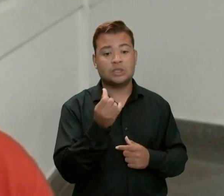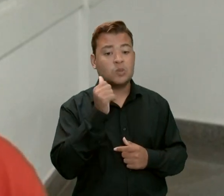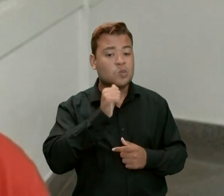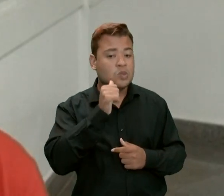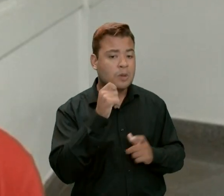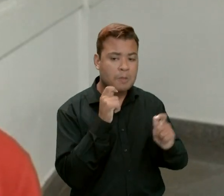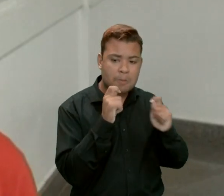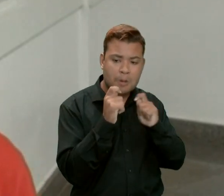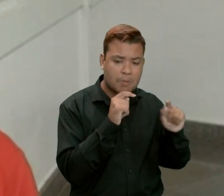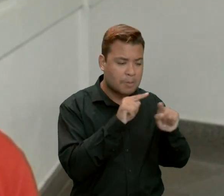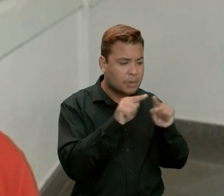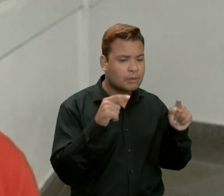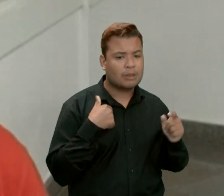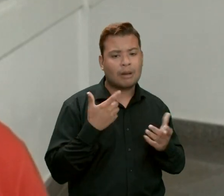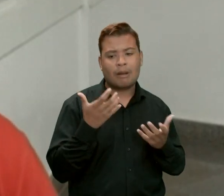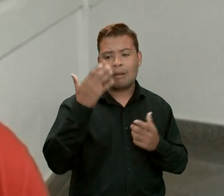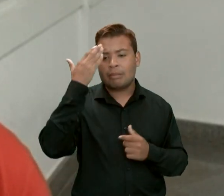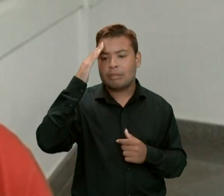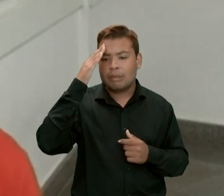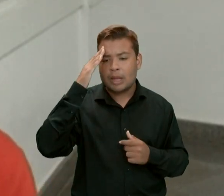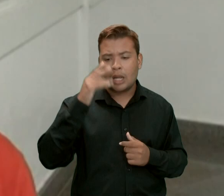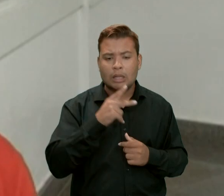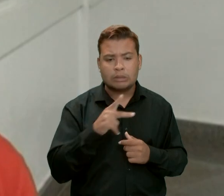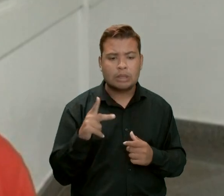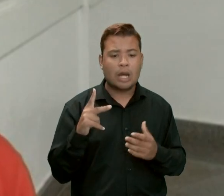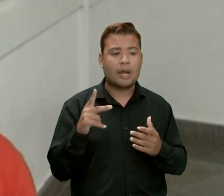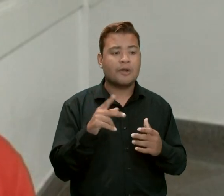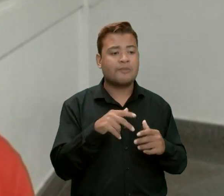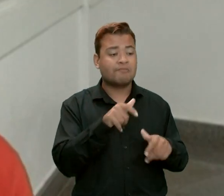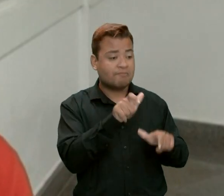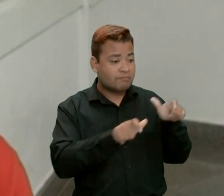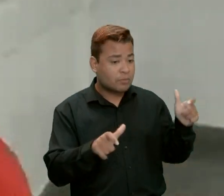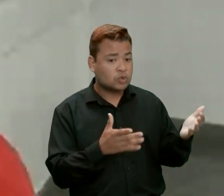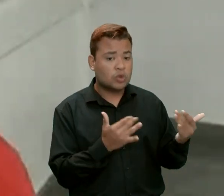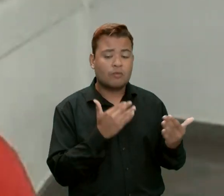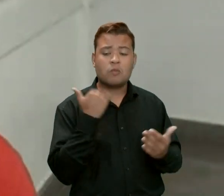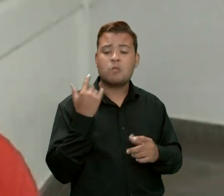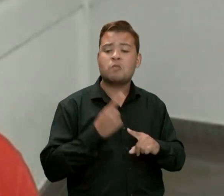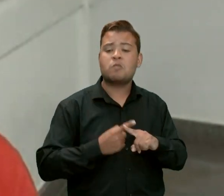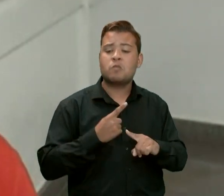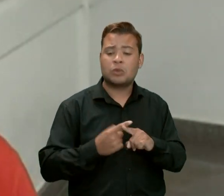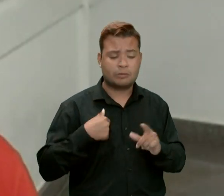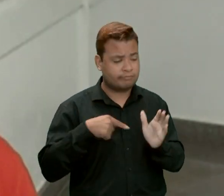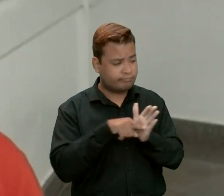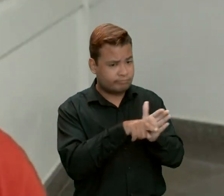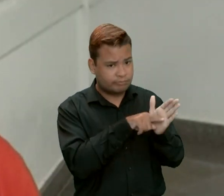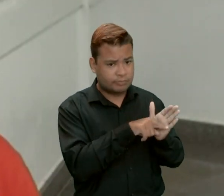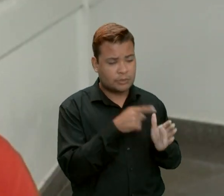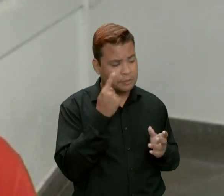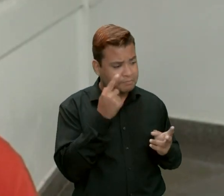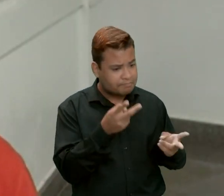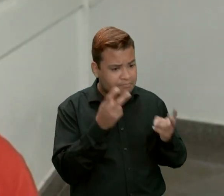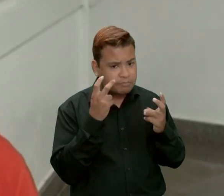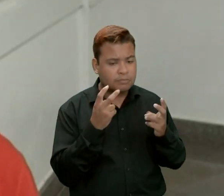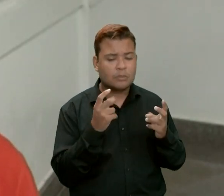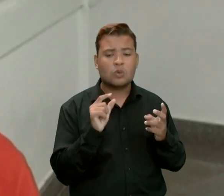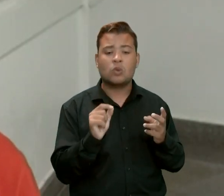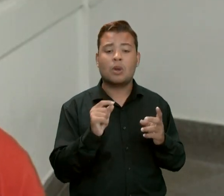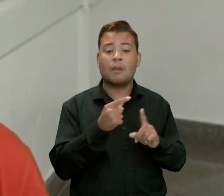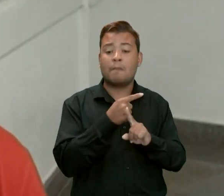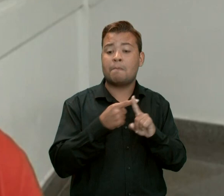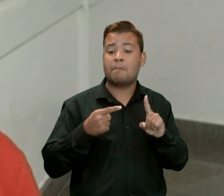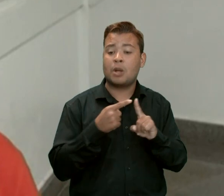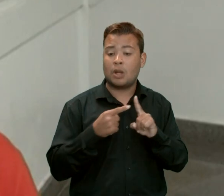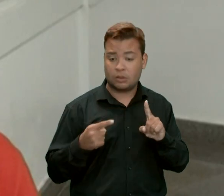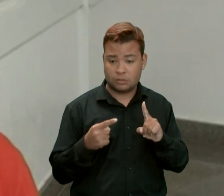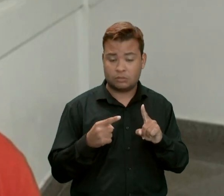violência e eu queria compreender o que levou à morte desses adolescentes. E no meu caso, eu percebi que a metade deles tinham